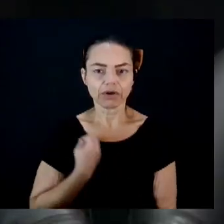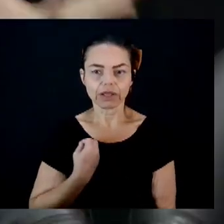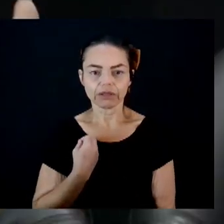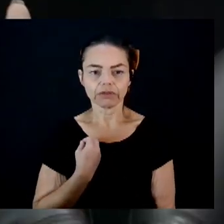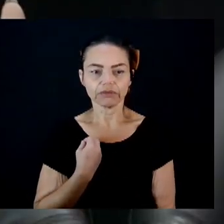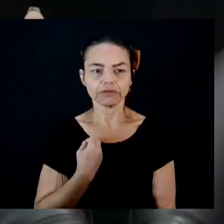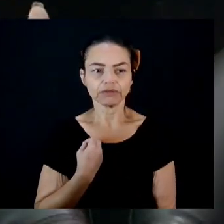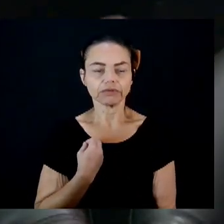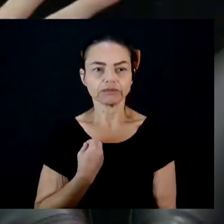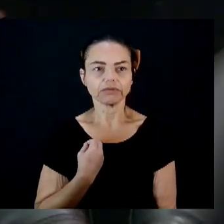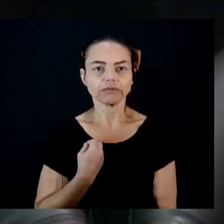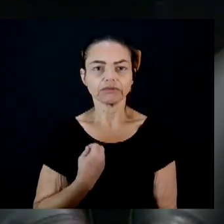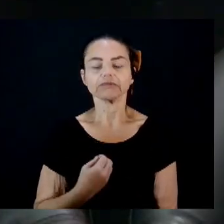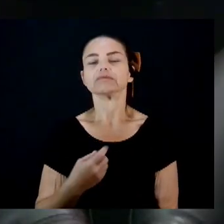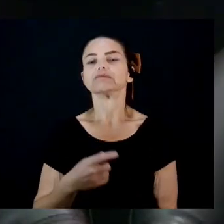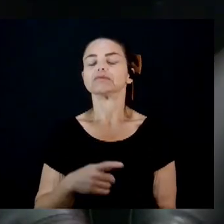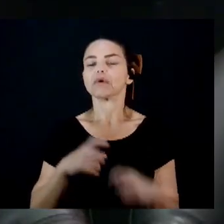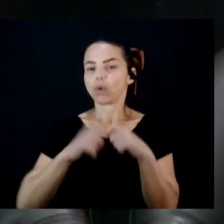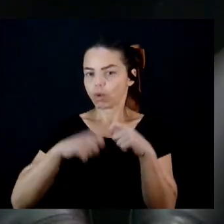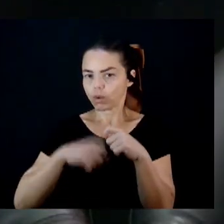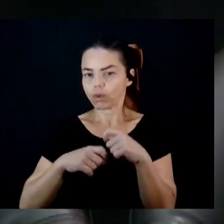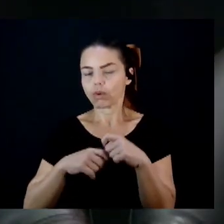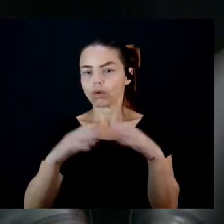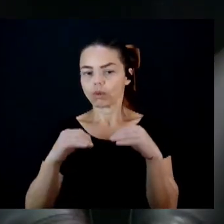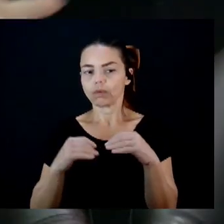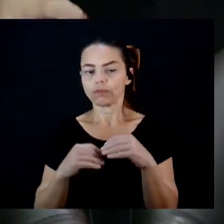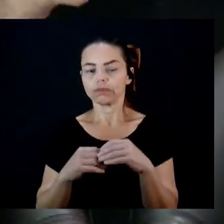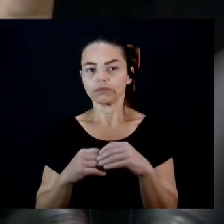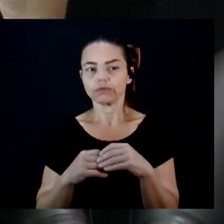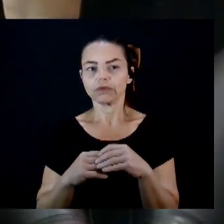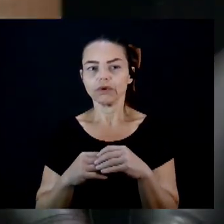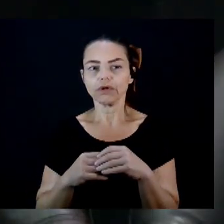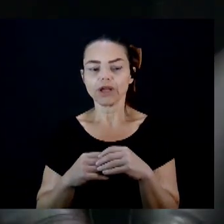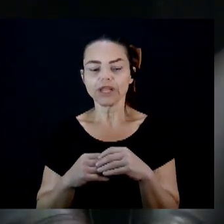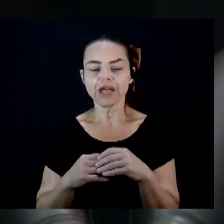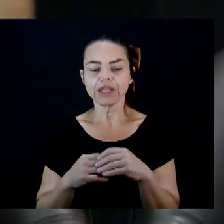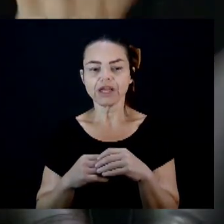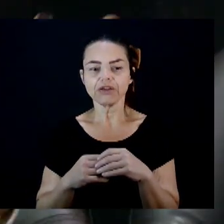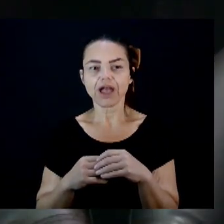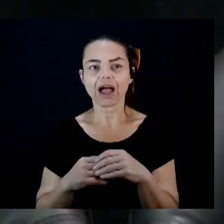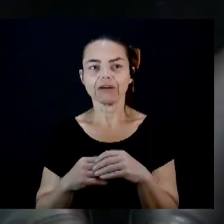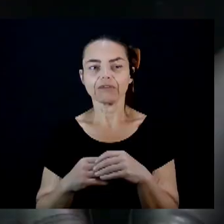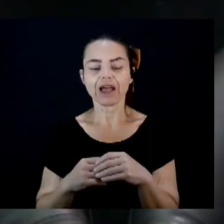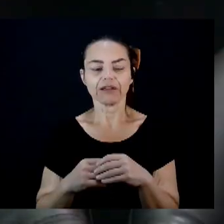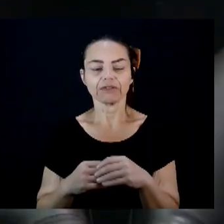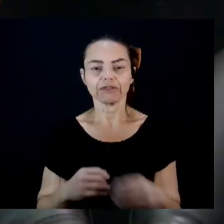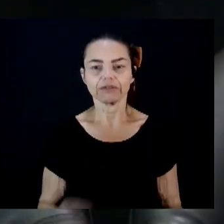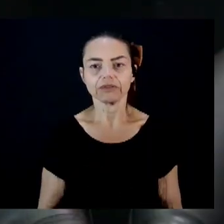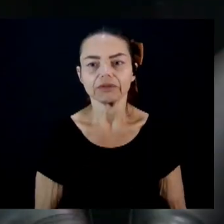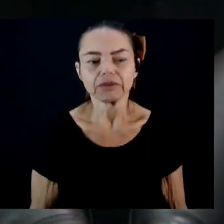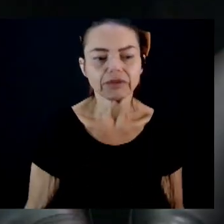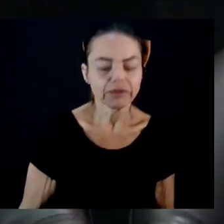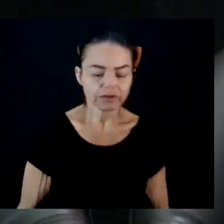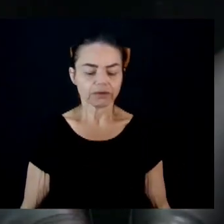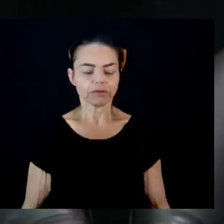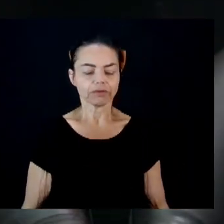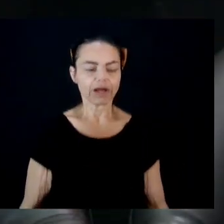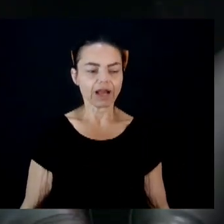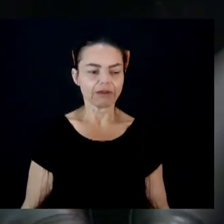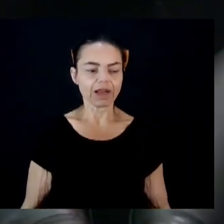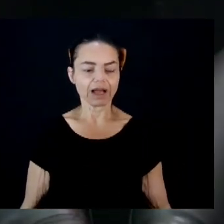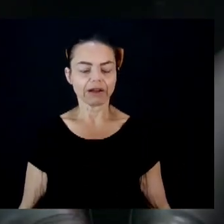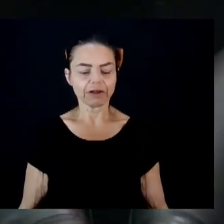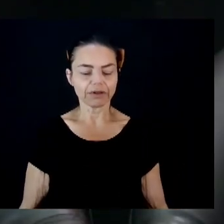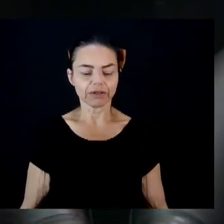a gente não transa só à noite, tá, gente? Não é isso que eu tô falando. Mas assim, eu tô dizendo uma rotina de forma geral.